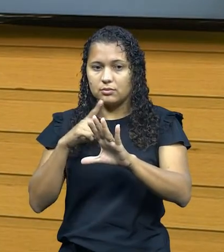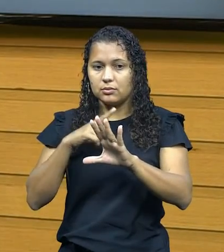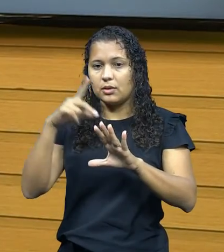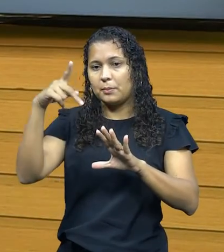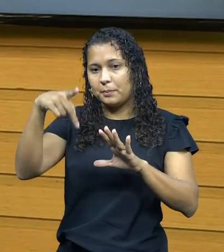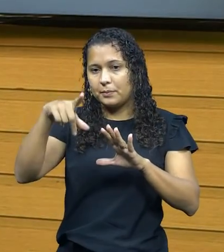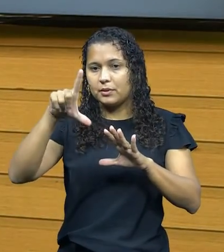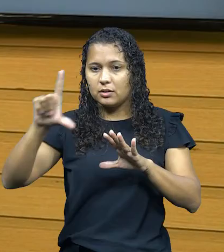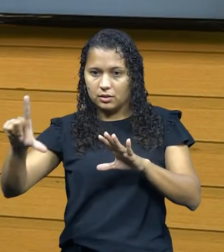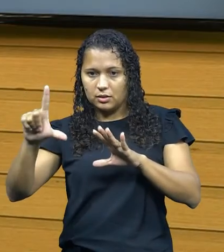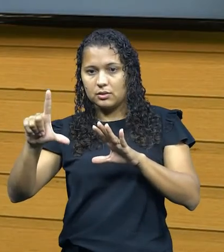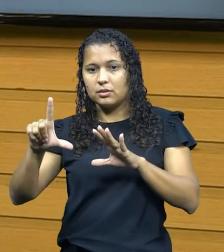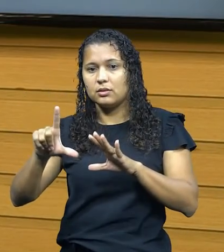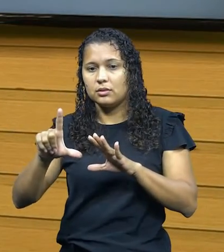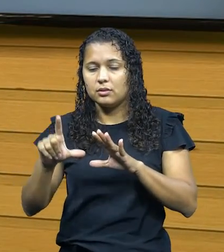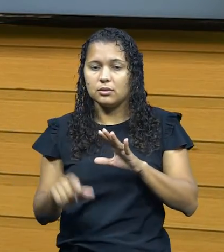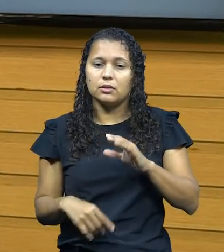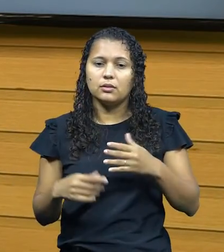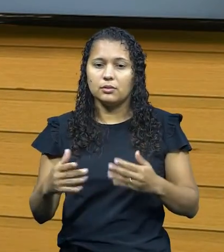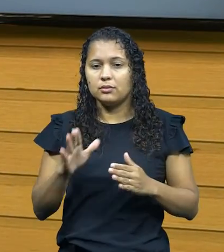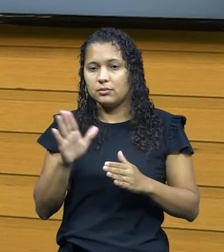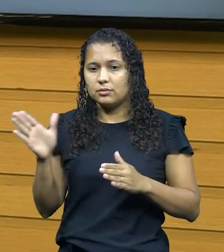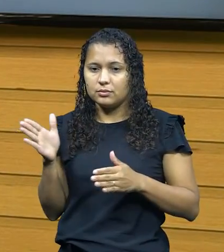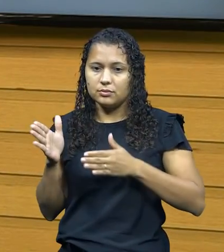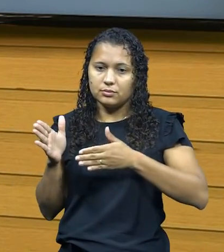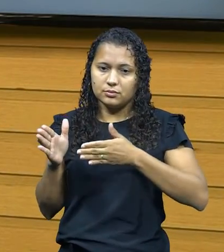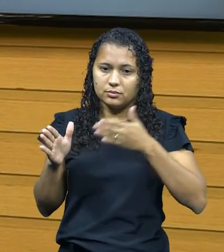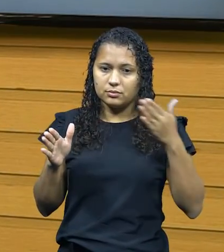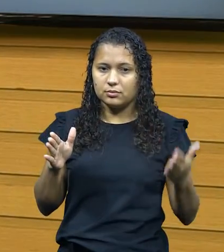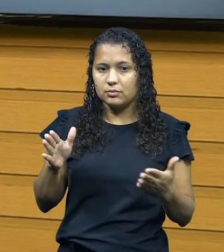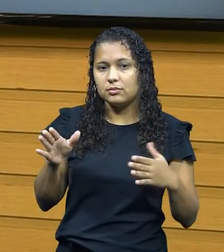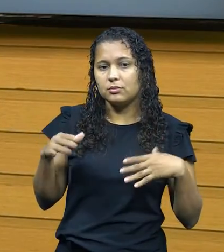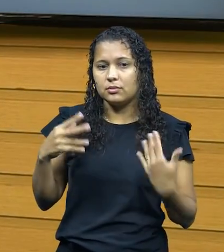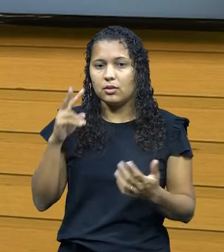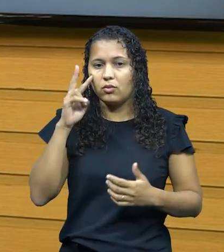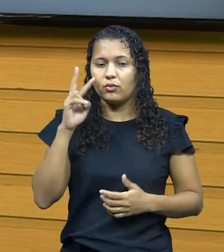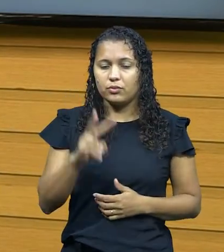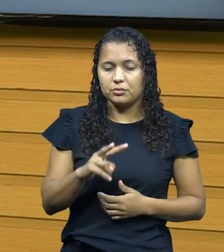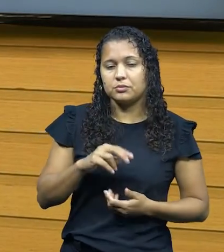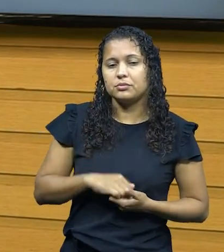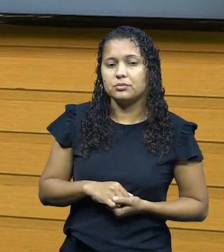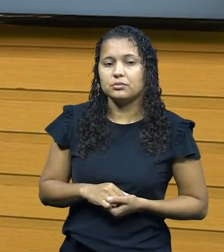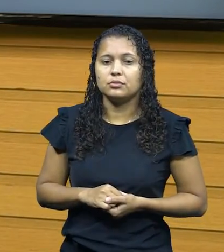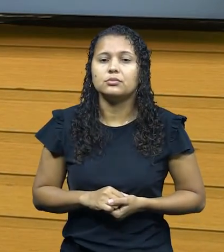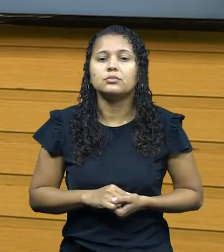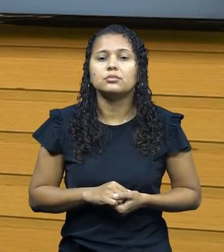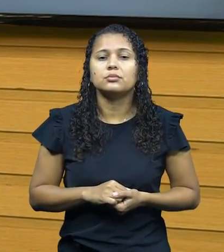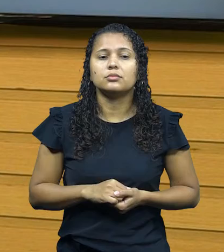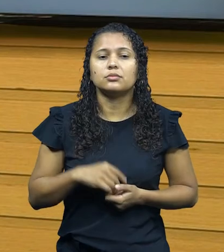no nosso plano lateral. Então, ele fica lateralizado ao nosso